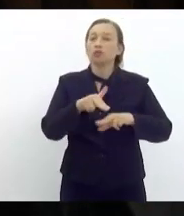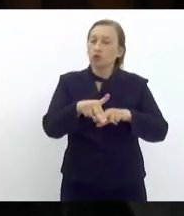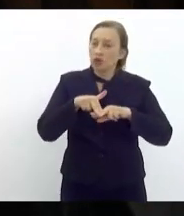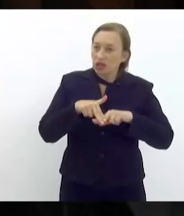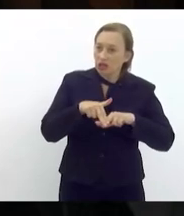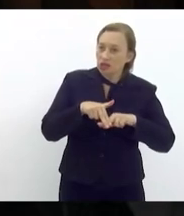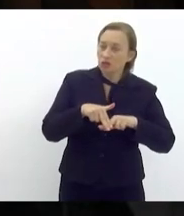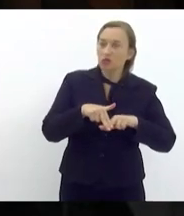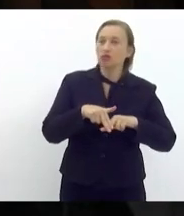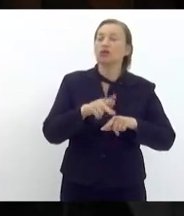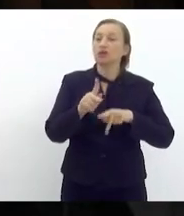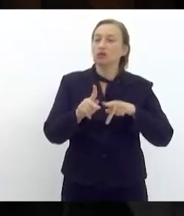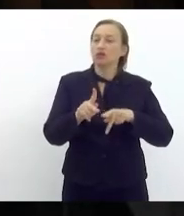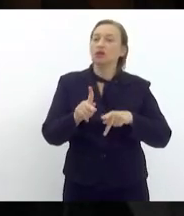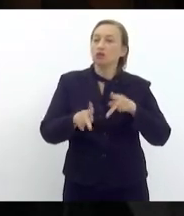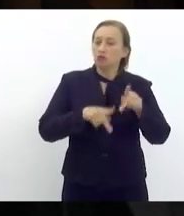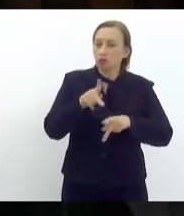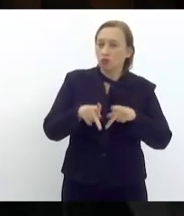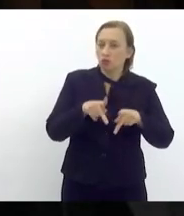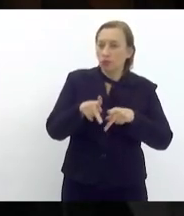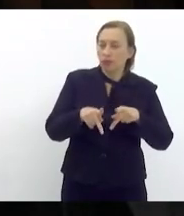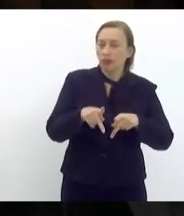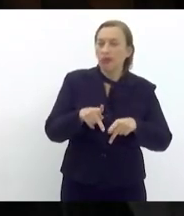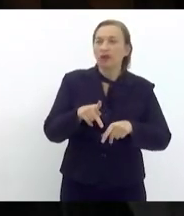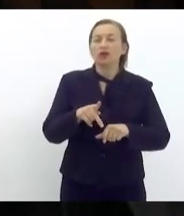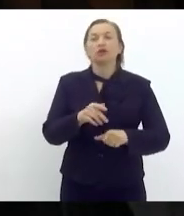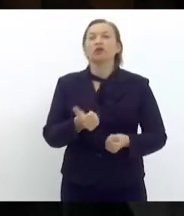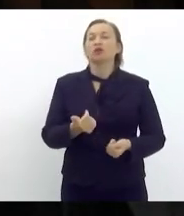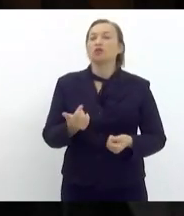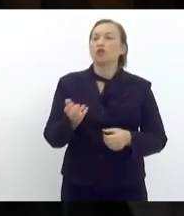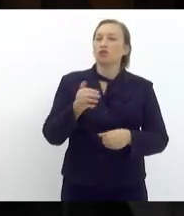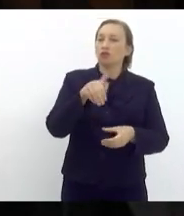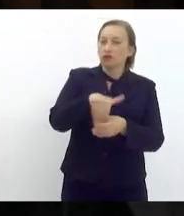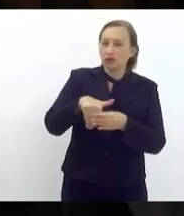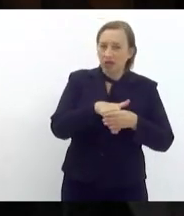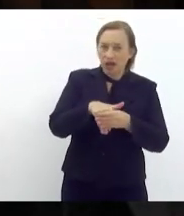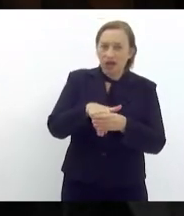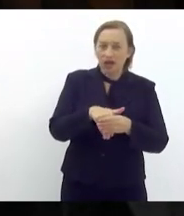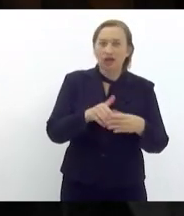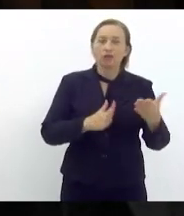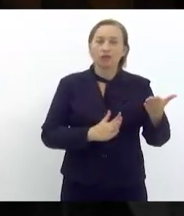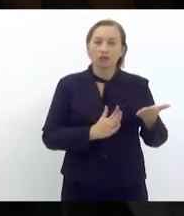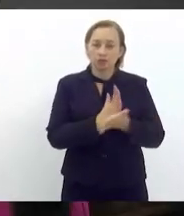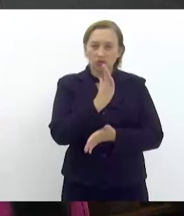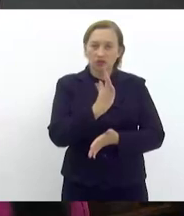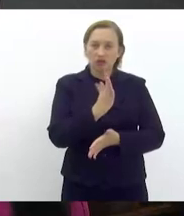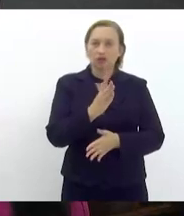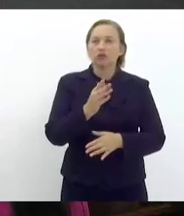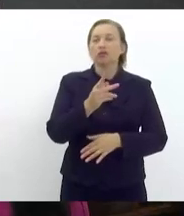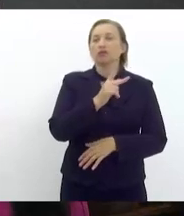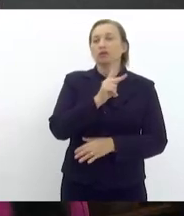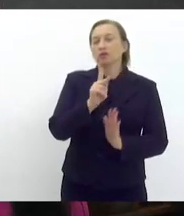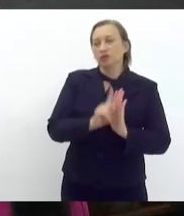apesar dos destaques, vou votar favoravelmente ao projeto. Muito obrigado, senhor presidente.